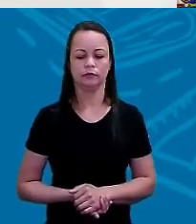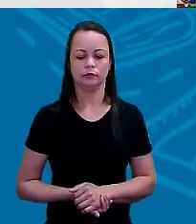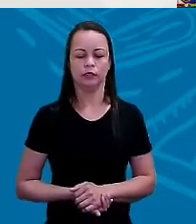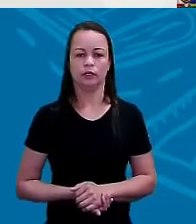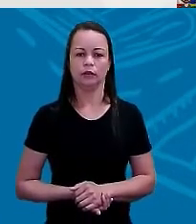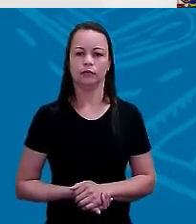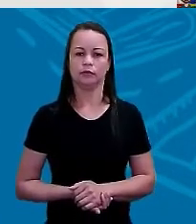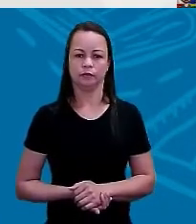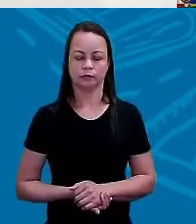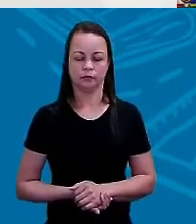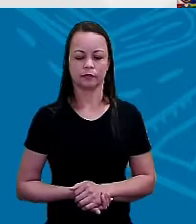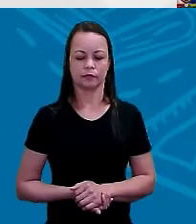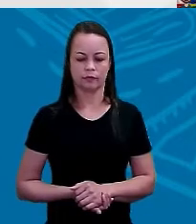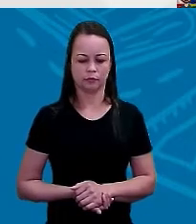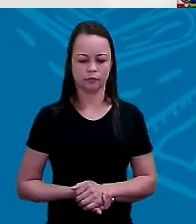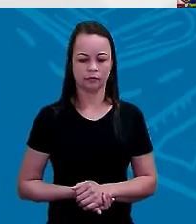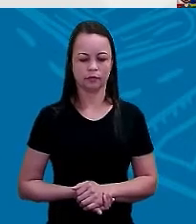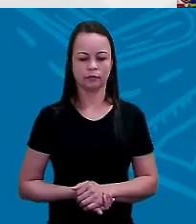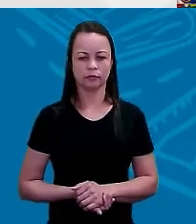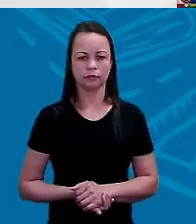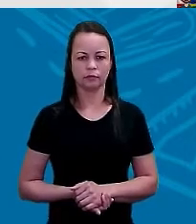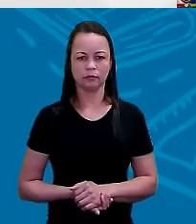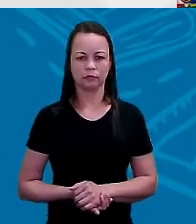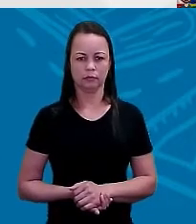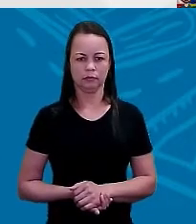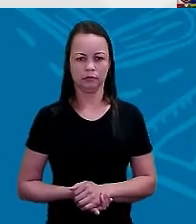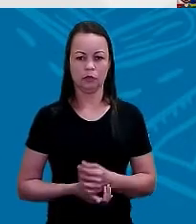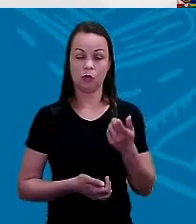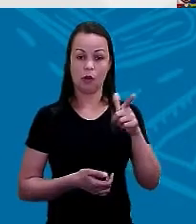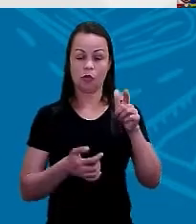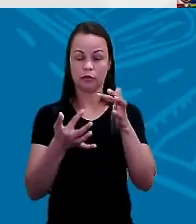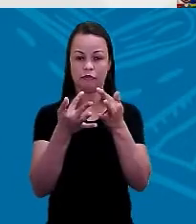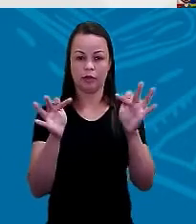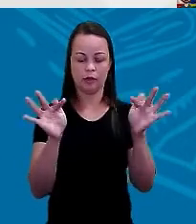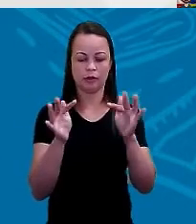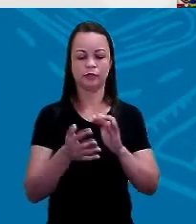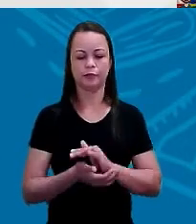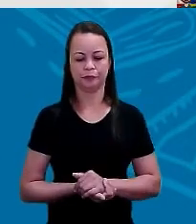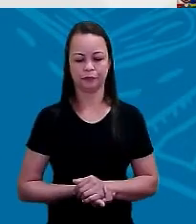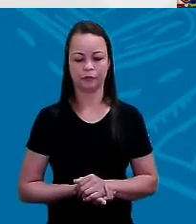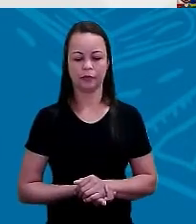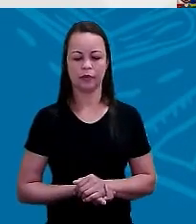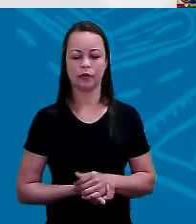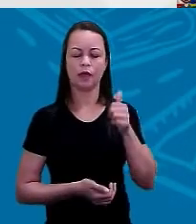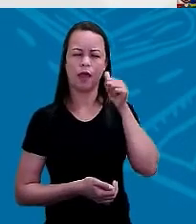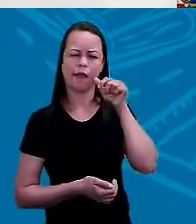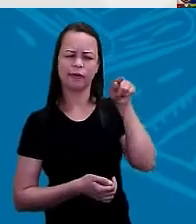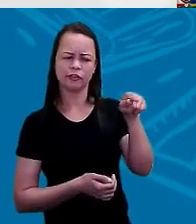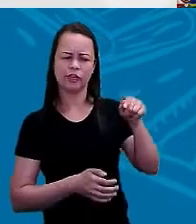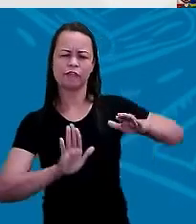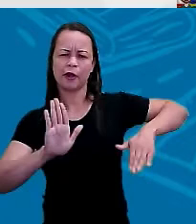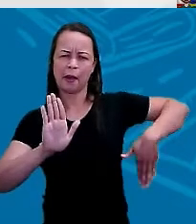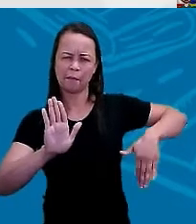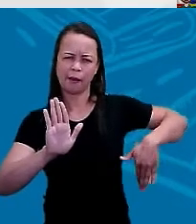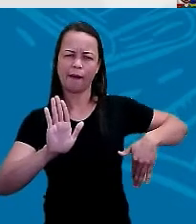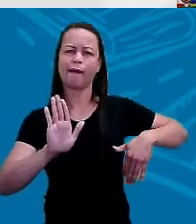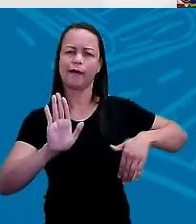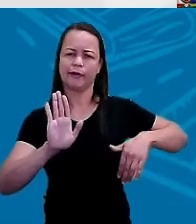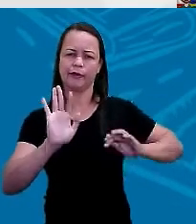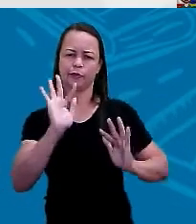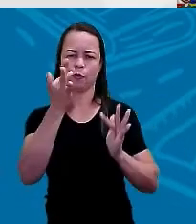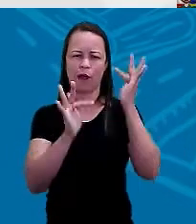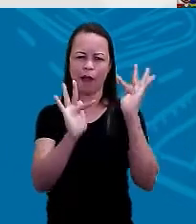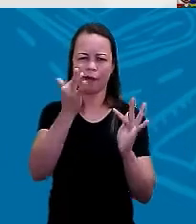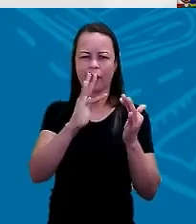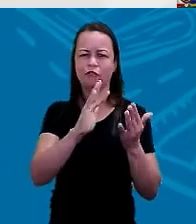revisar um pouquinho. Quando eu digo, she was at the beach last carnival. Ela estava na praia no carnaval passado,